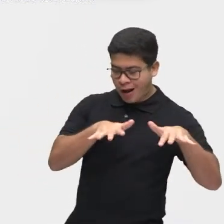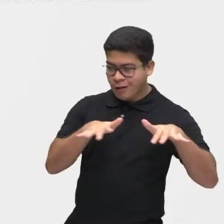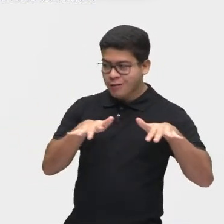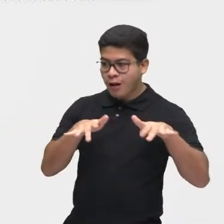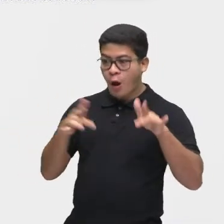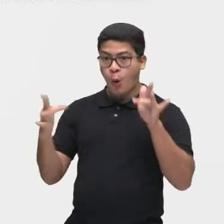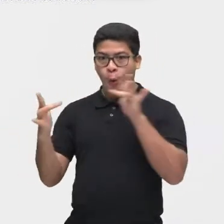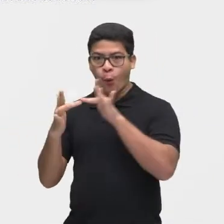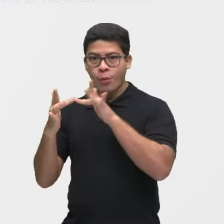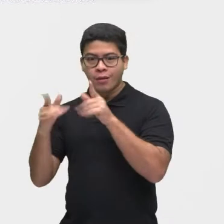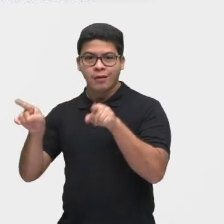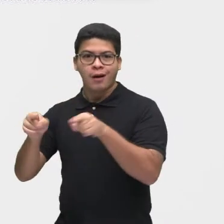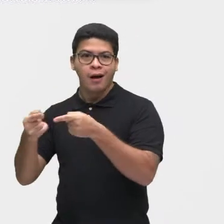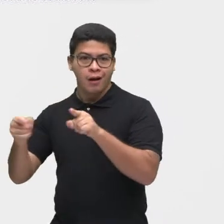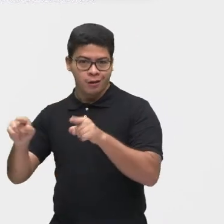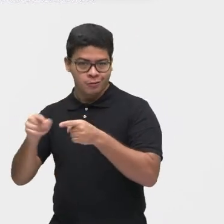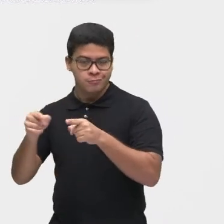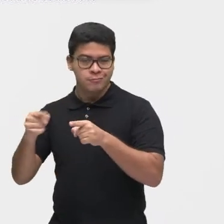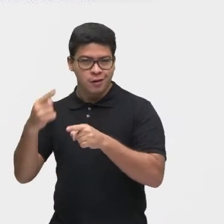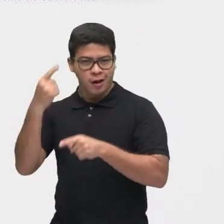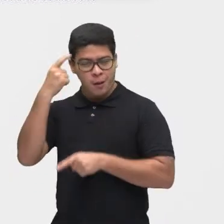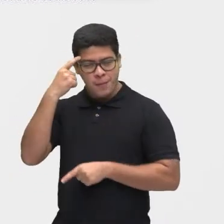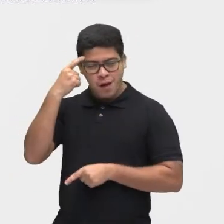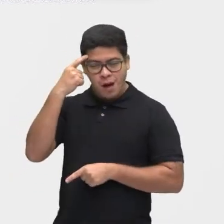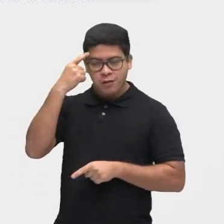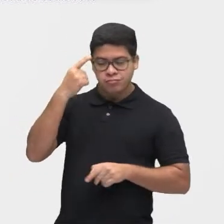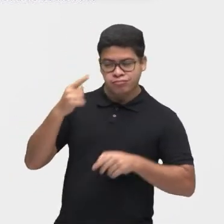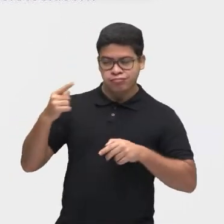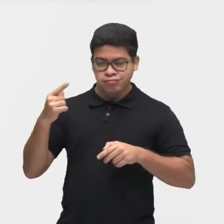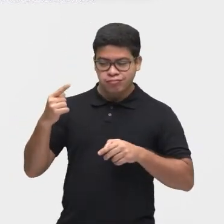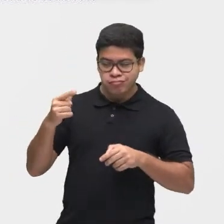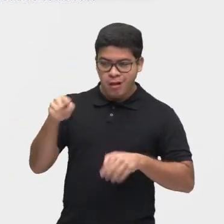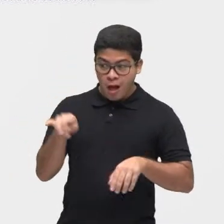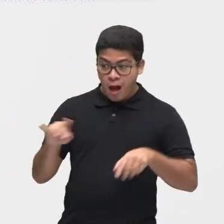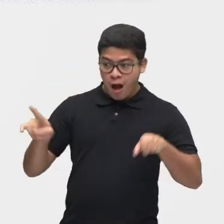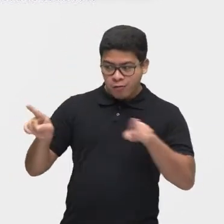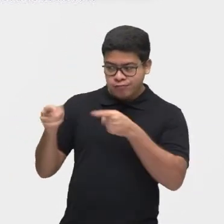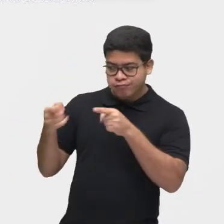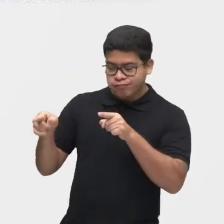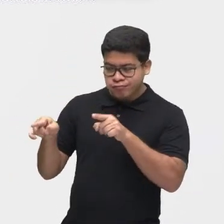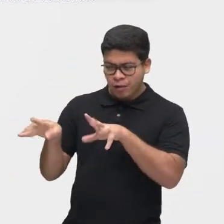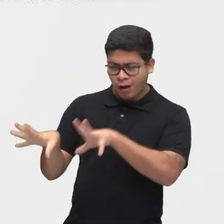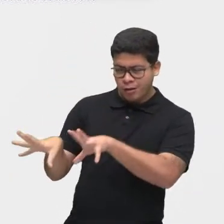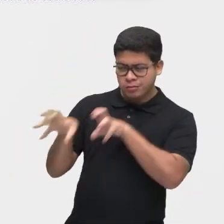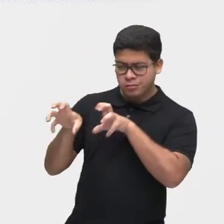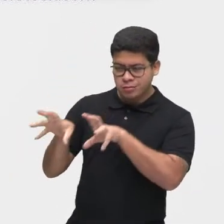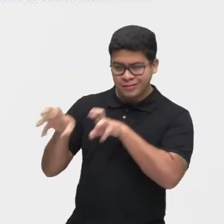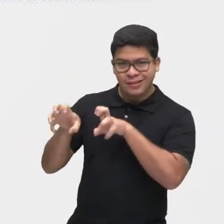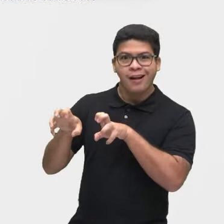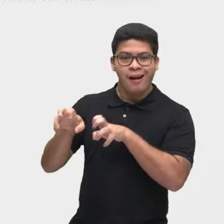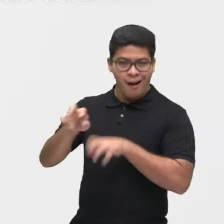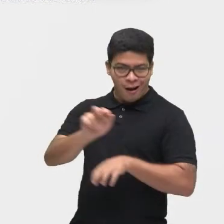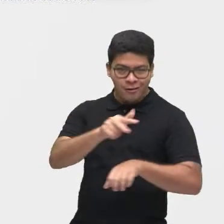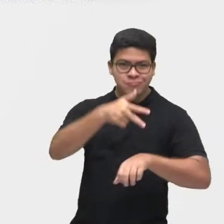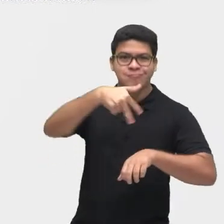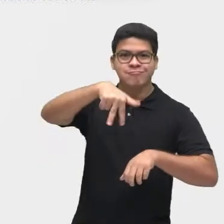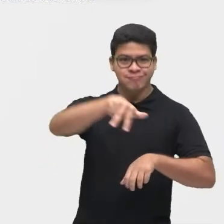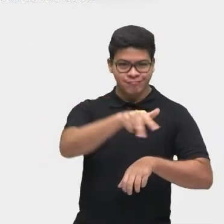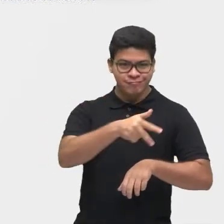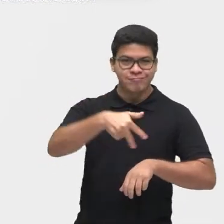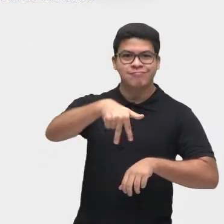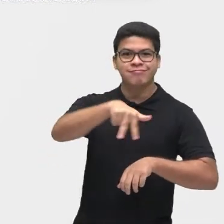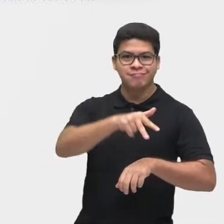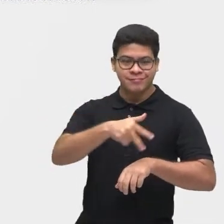esses aparelhos, né? E utilizando o máximo do seu, nos movimentos, essa elasticidade,